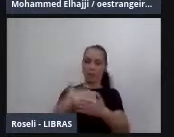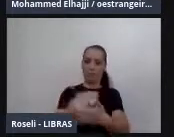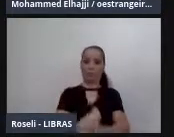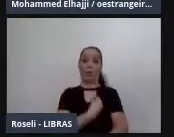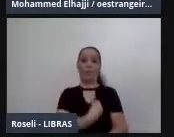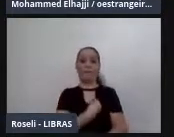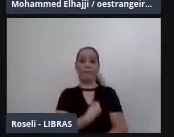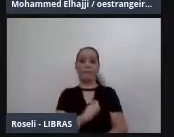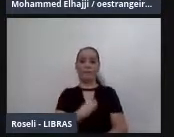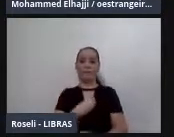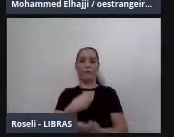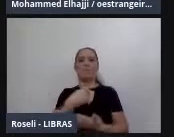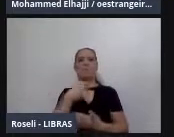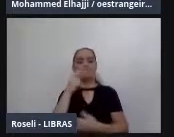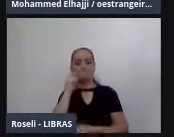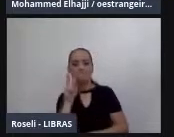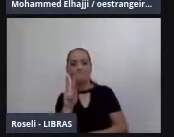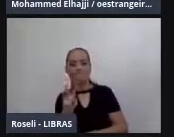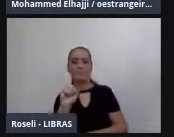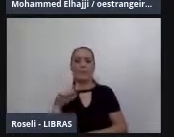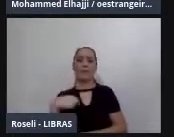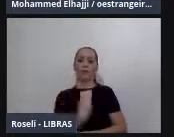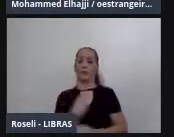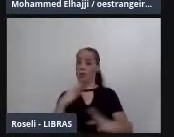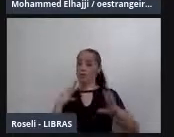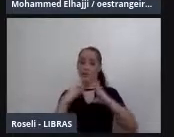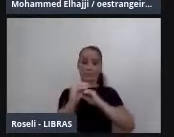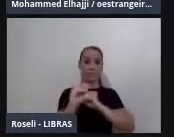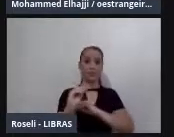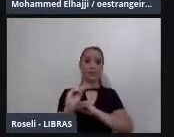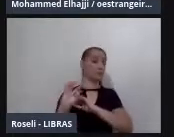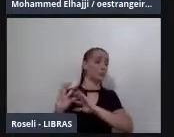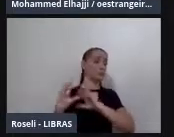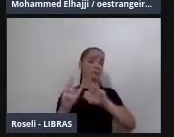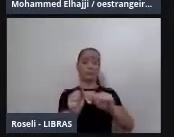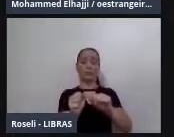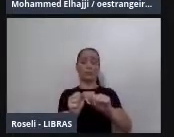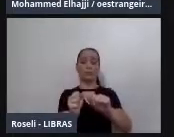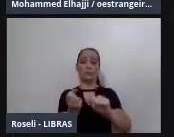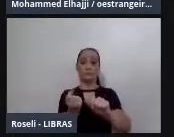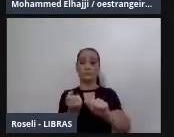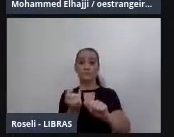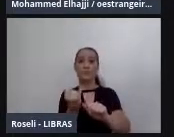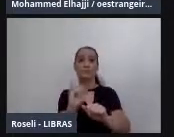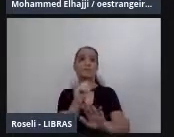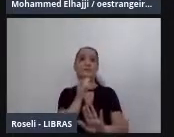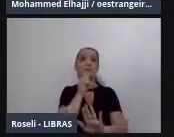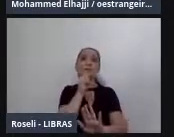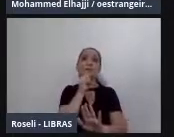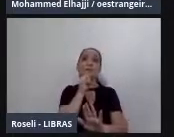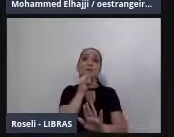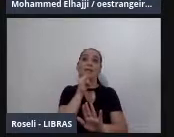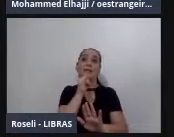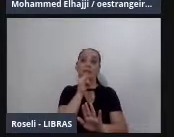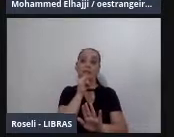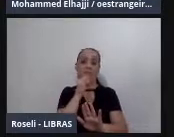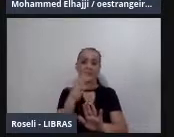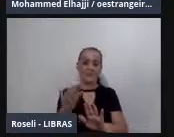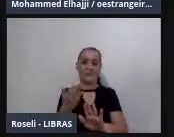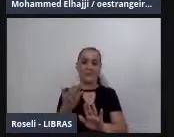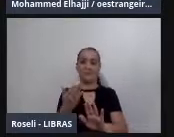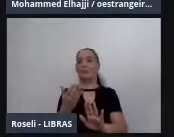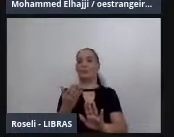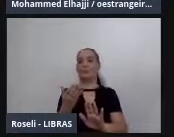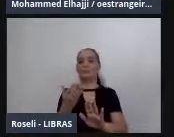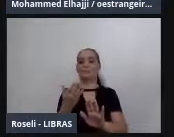costumo dizer, todos somos refugiados. Se nós tivéssemos a designação de refugiados para todas